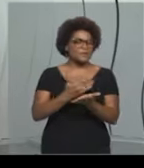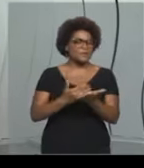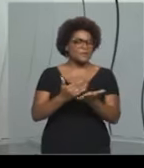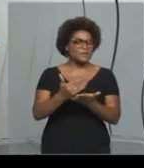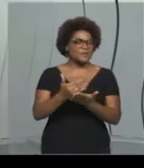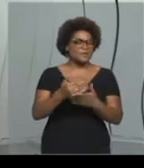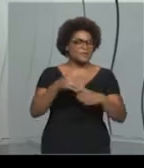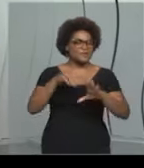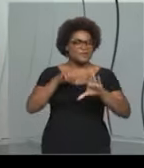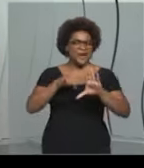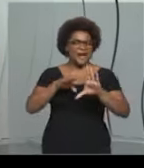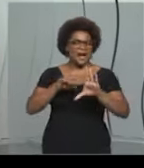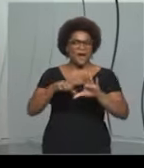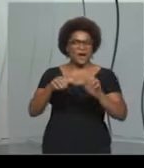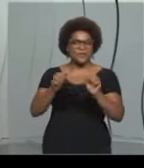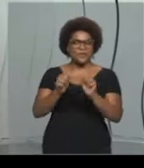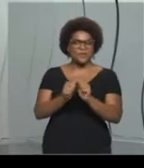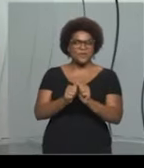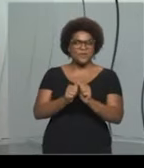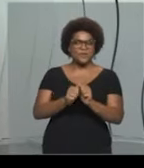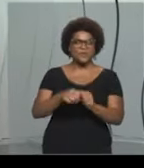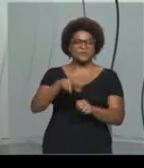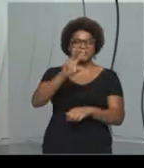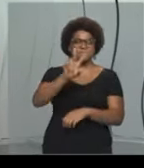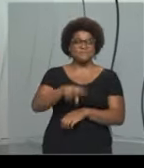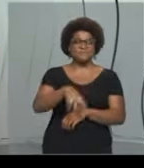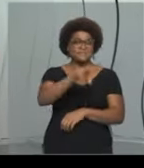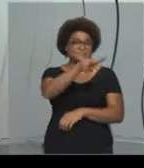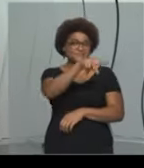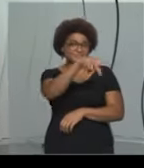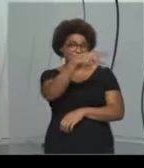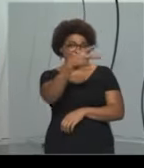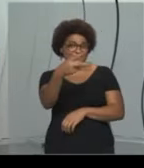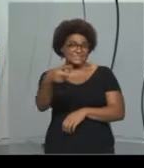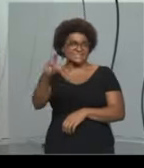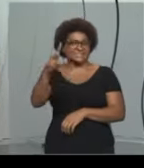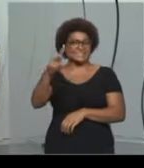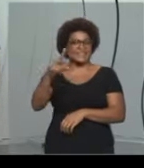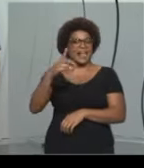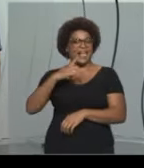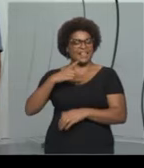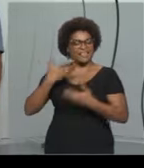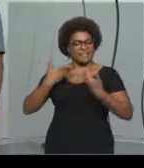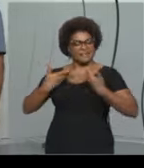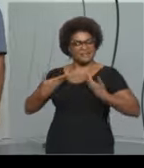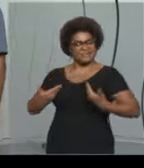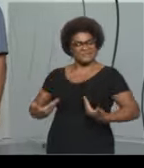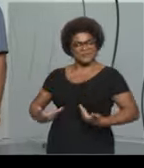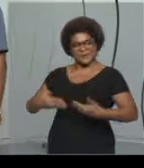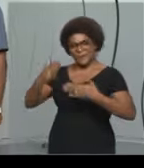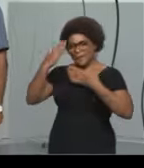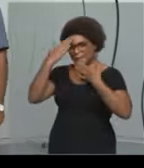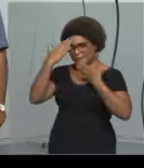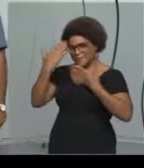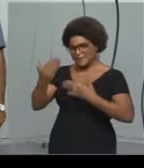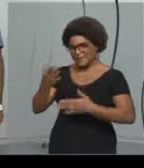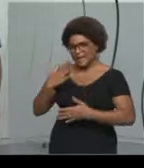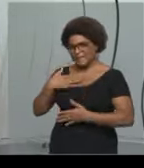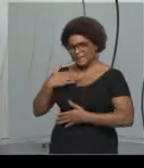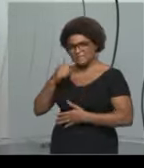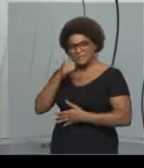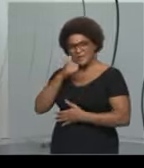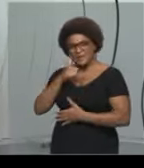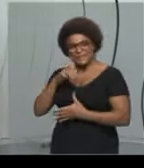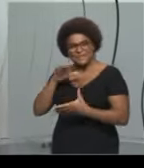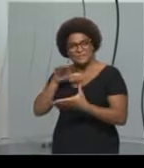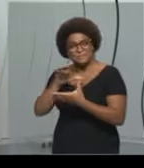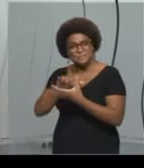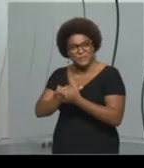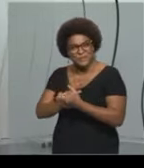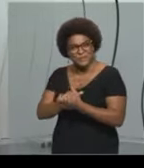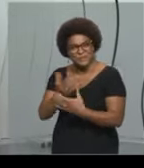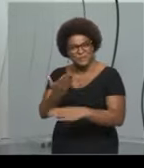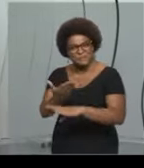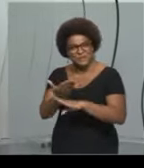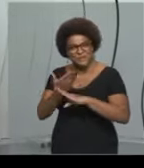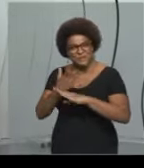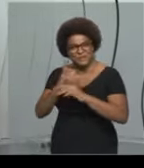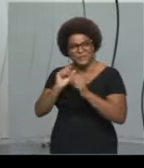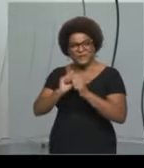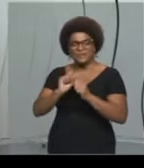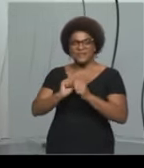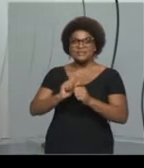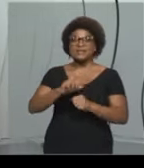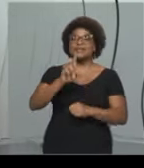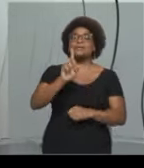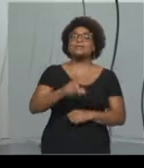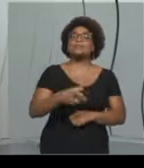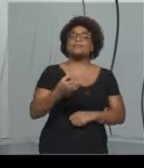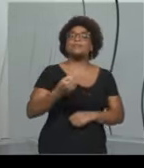ó, Pi, que está na minha camiseta. Obrigado, agradeço a minha esposa que me ajudou a pintar a camiseta e que é o número mais